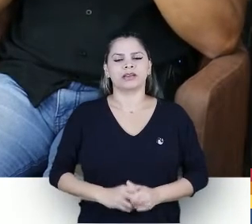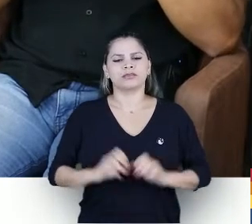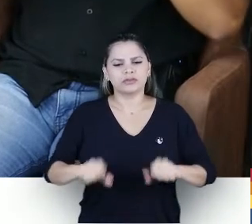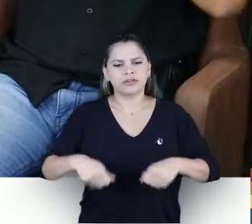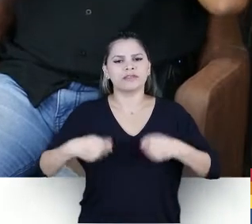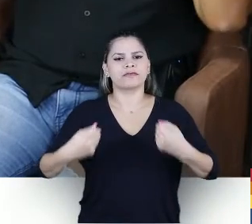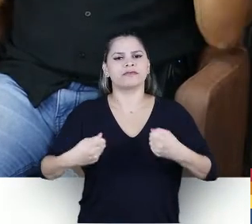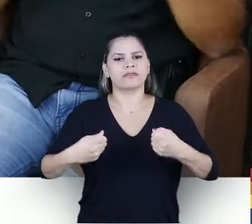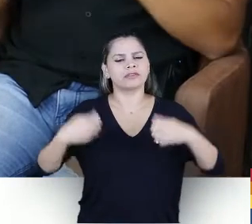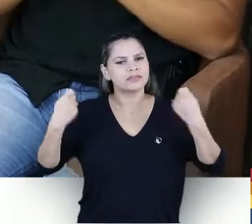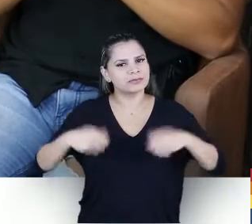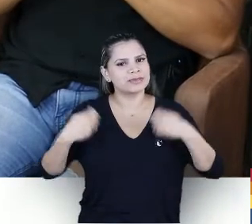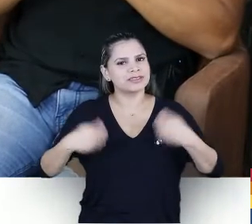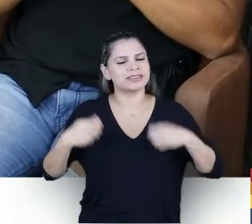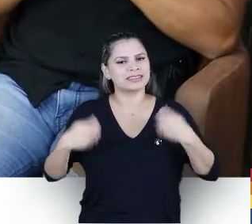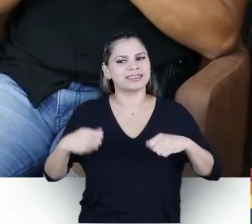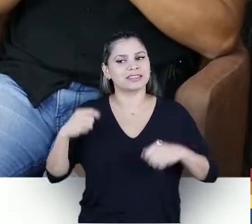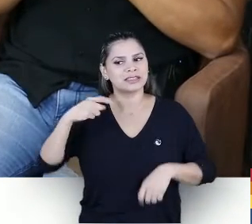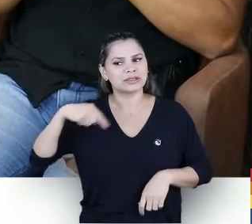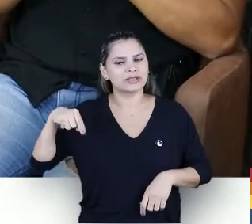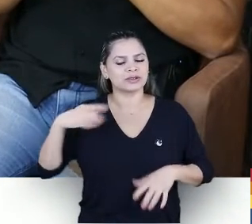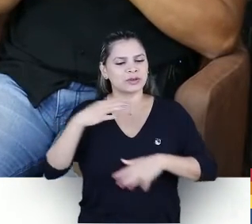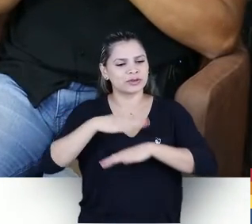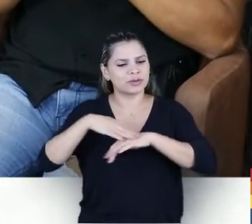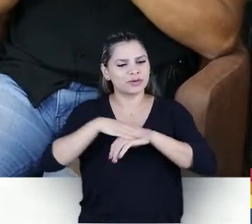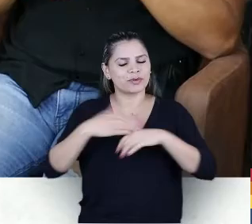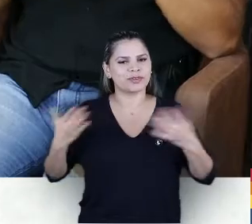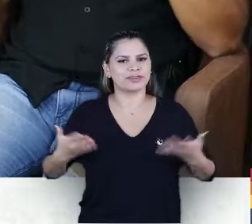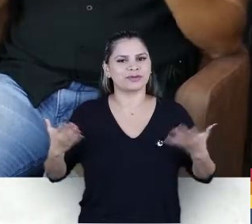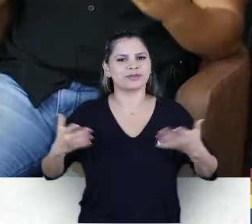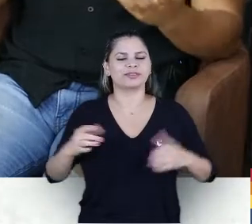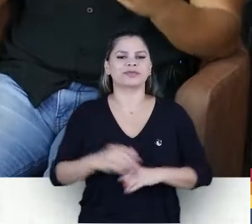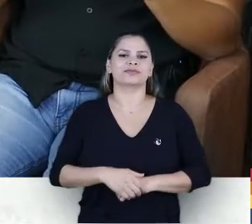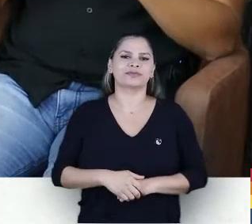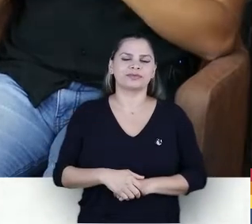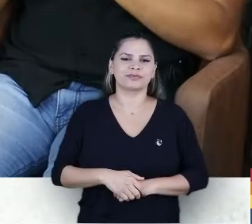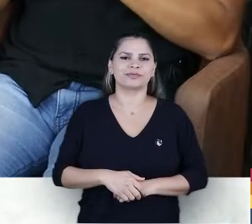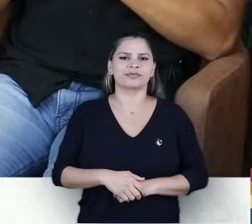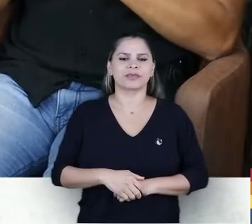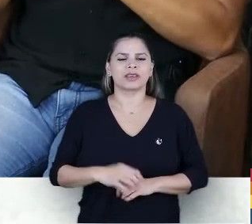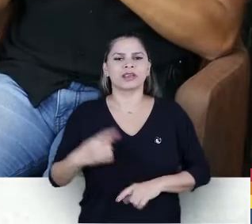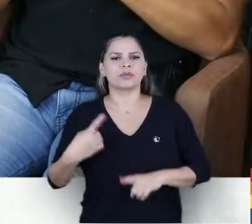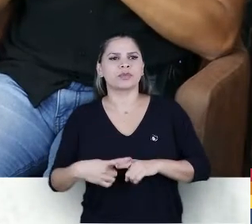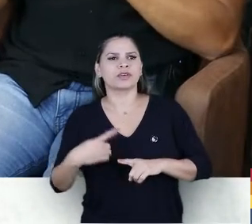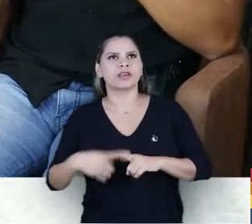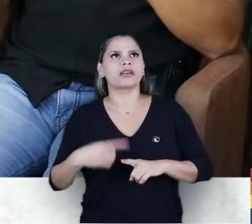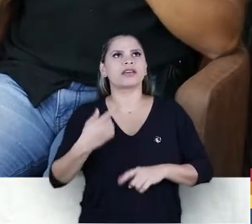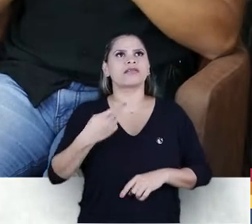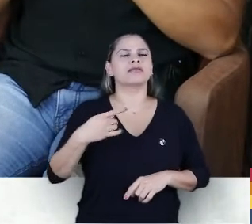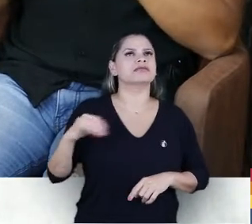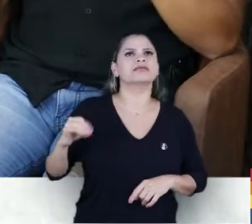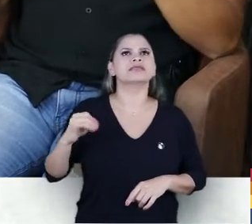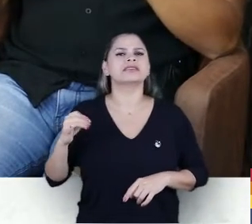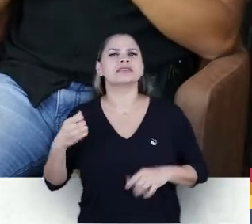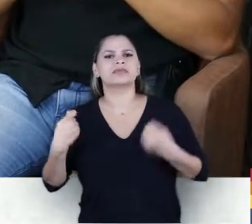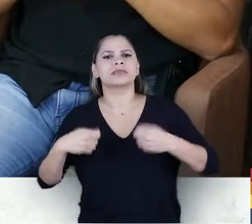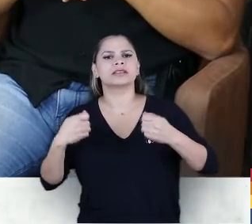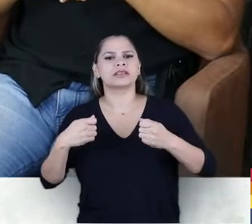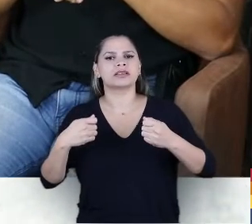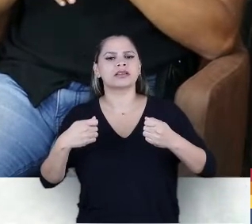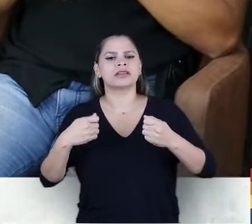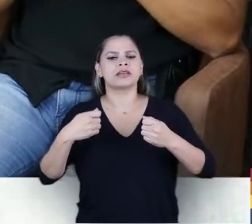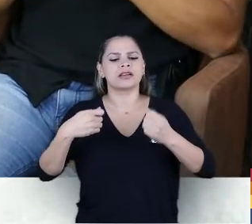conteúdo, né, mas tudo, né? Então, só reforça a necessidade que a gente está falando aqui, né, de ter mais integração. Dessas